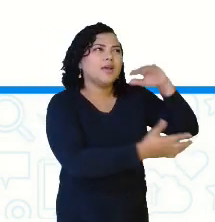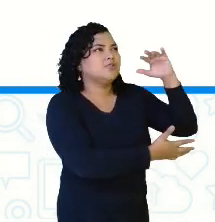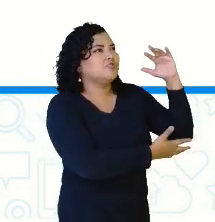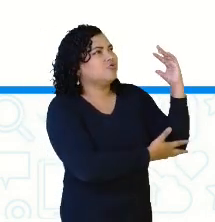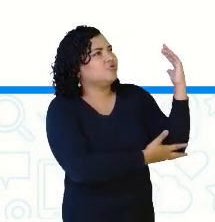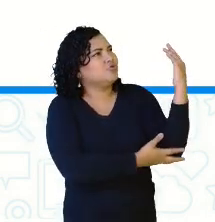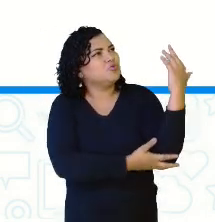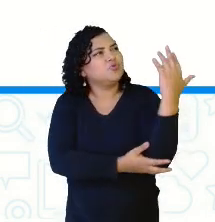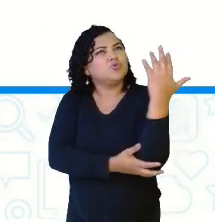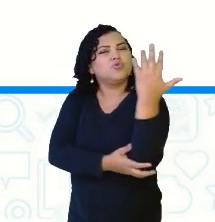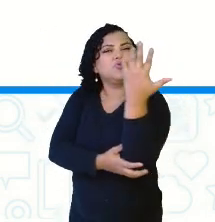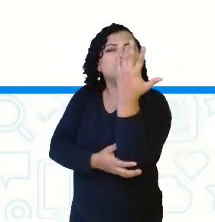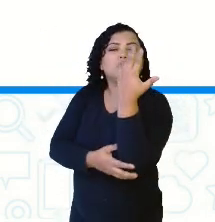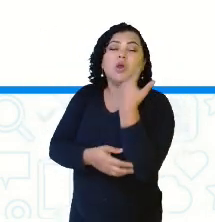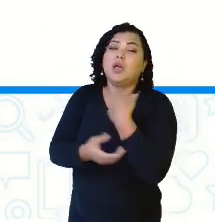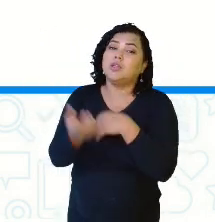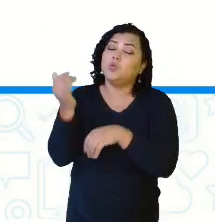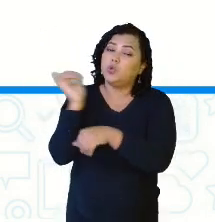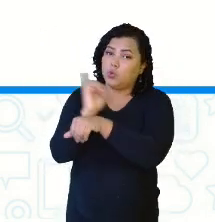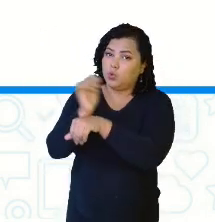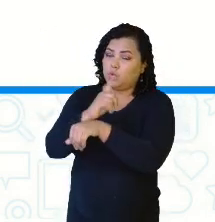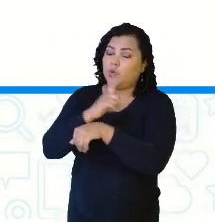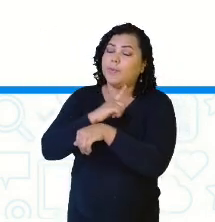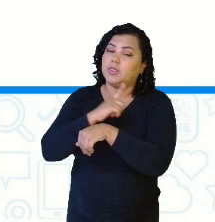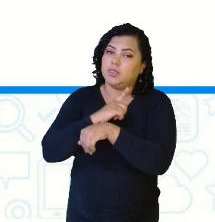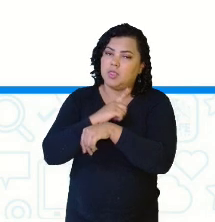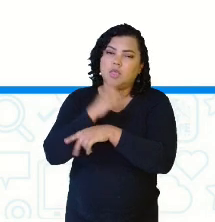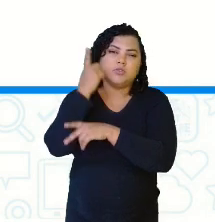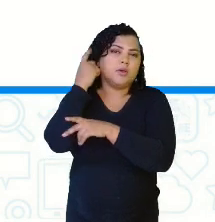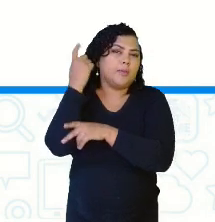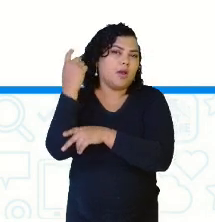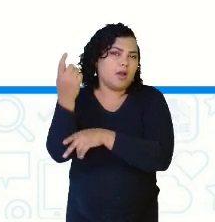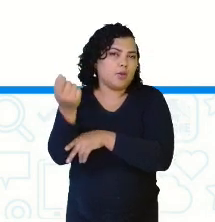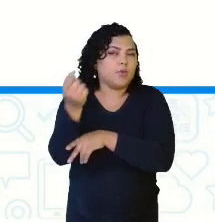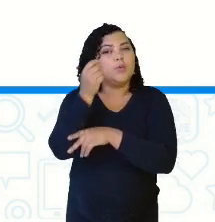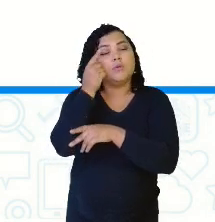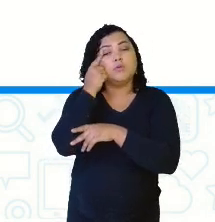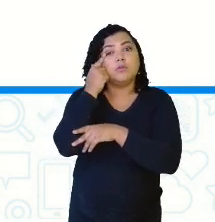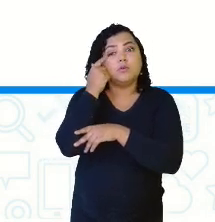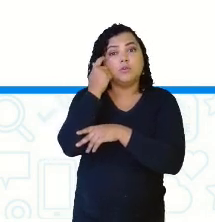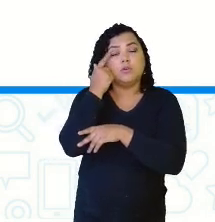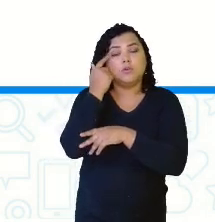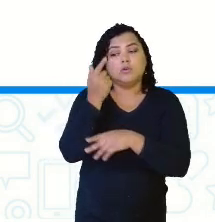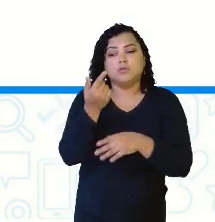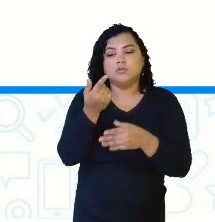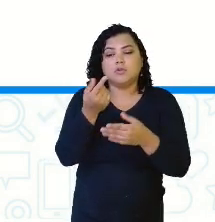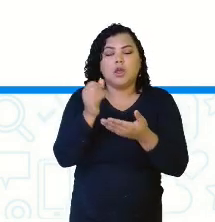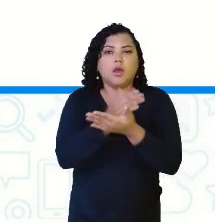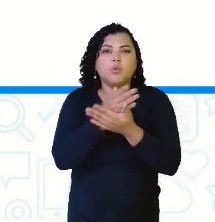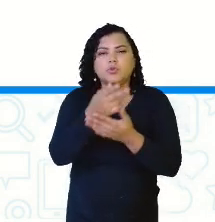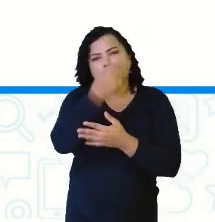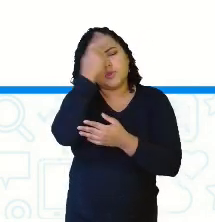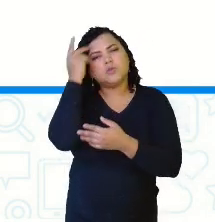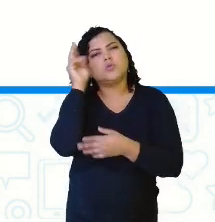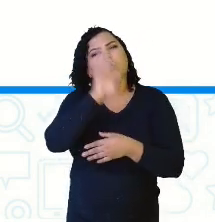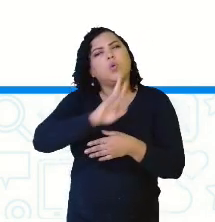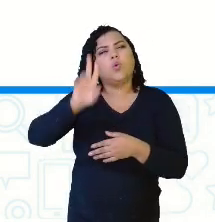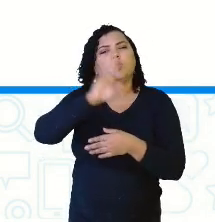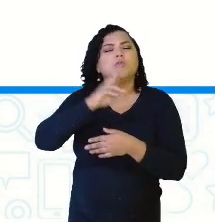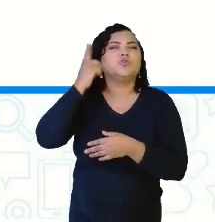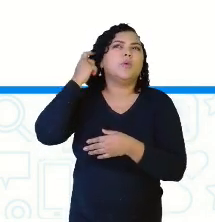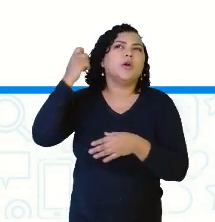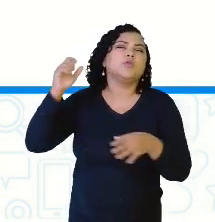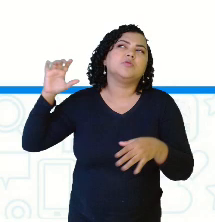Todos esses sons tem no YouTube e tem em outros lugares também, tá? Tem até no Spotify, se você quiser. Muitas pessoas usam o som da natureza para